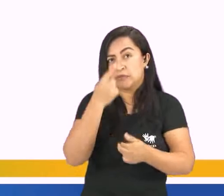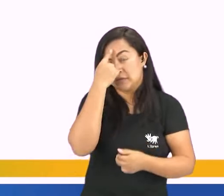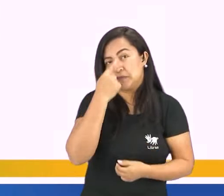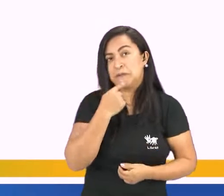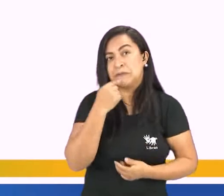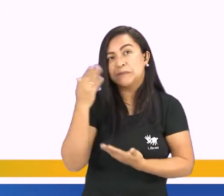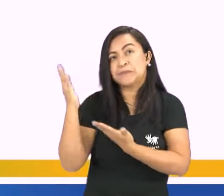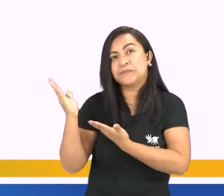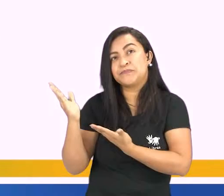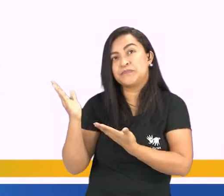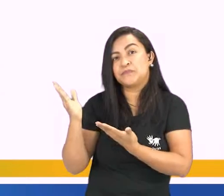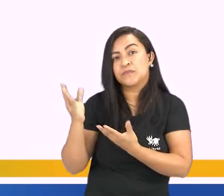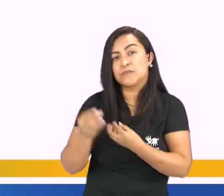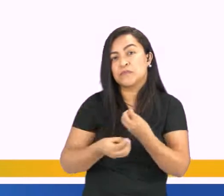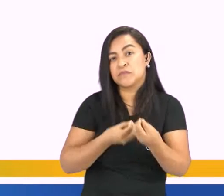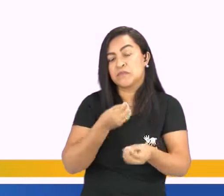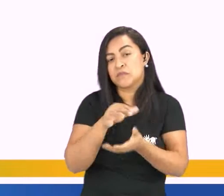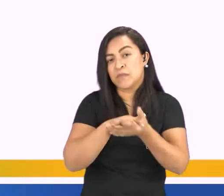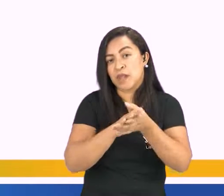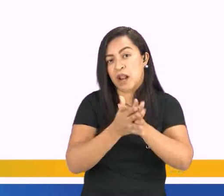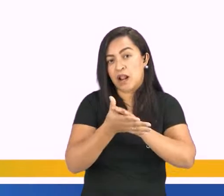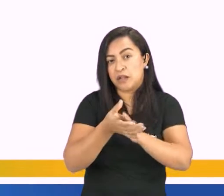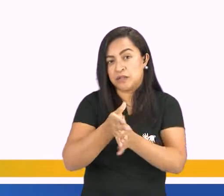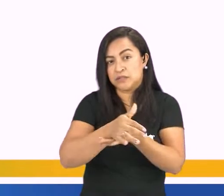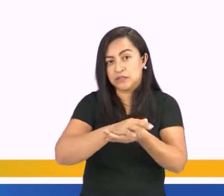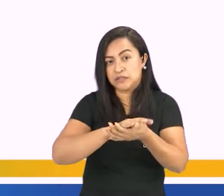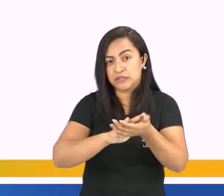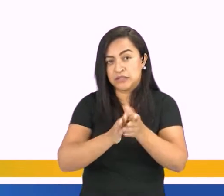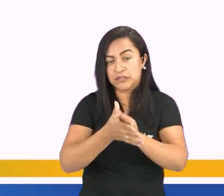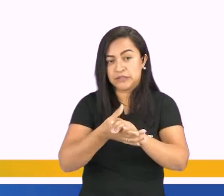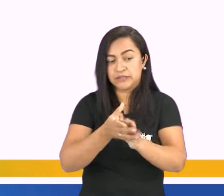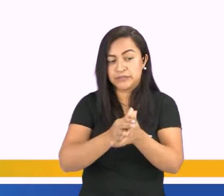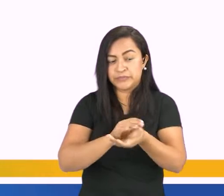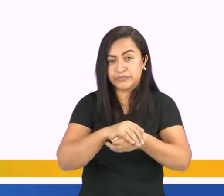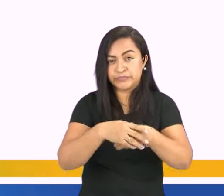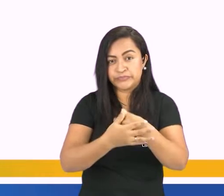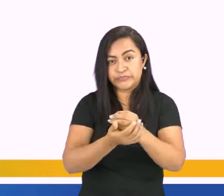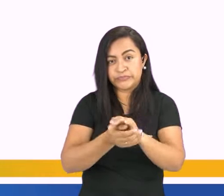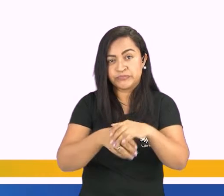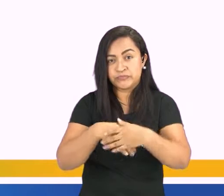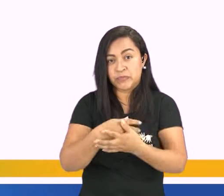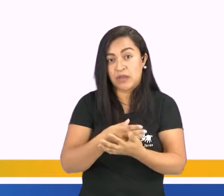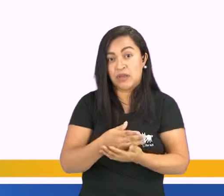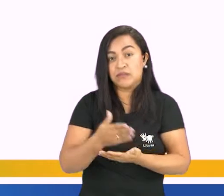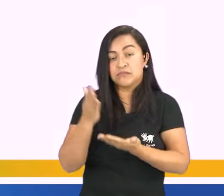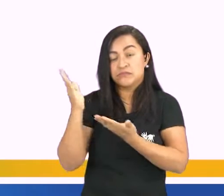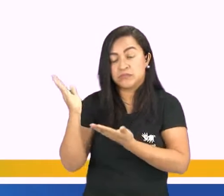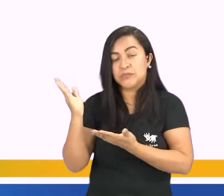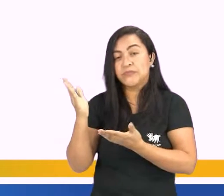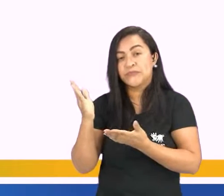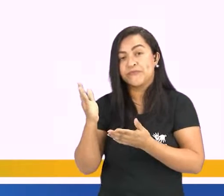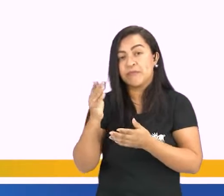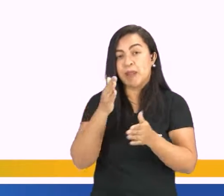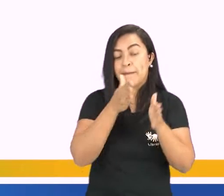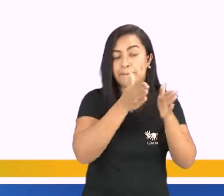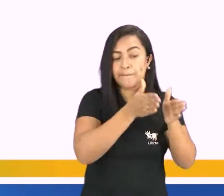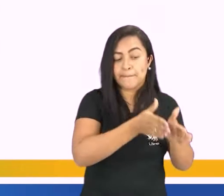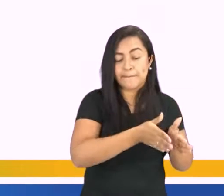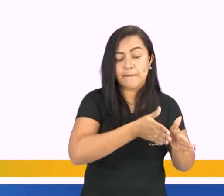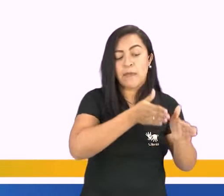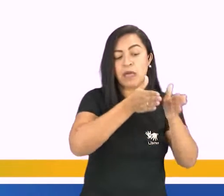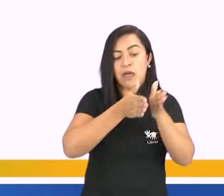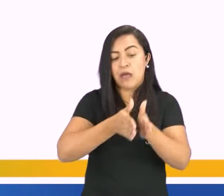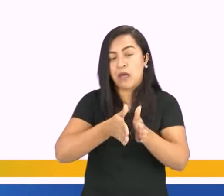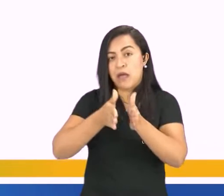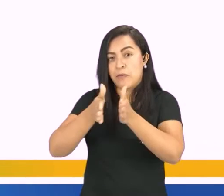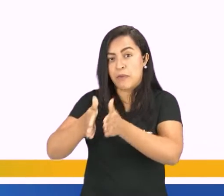assim: como lavar-se las manos. E aí dentro dessa série a gente vai ter o passo a passo de como lavar